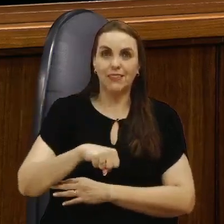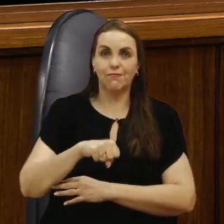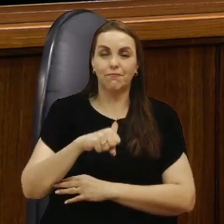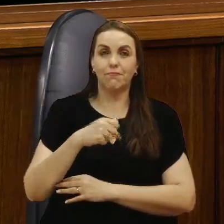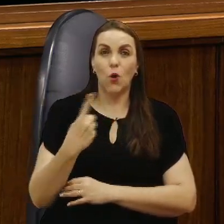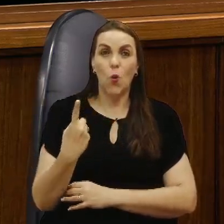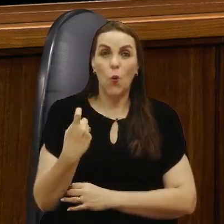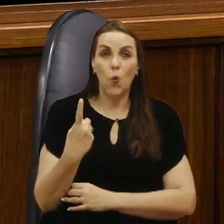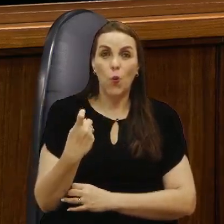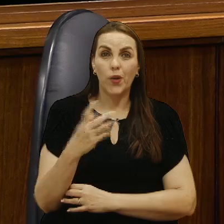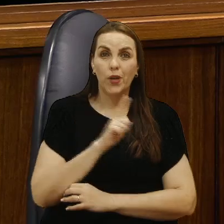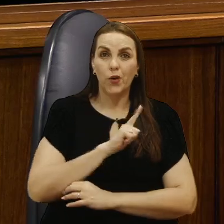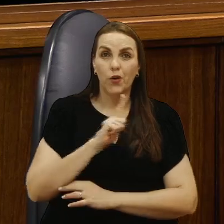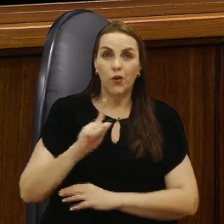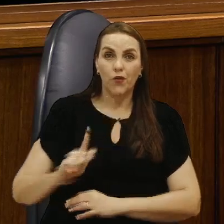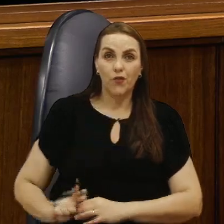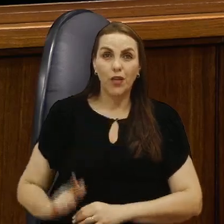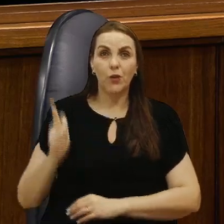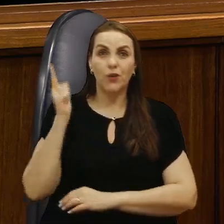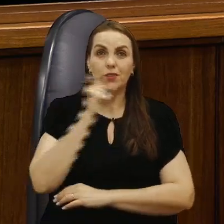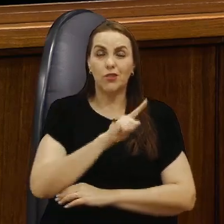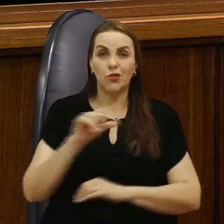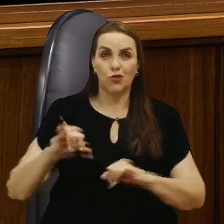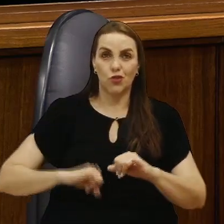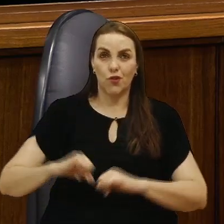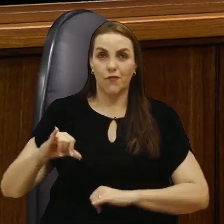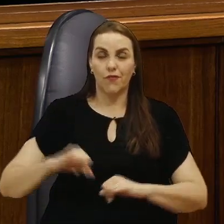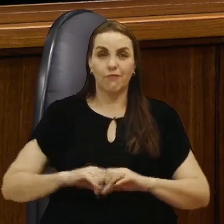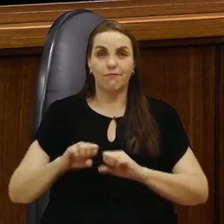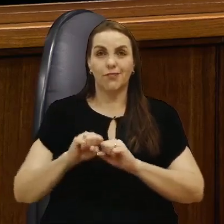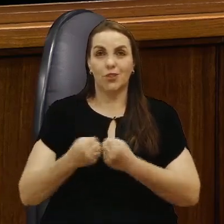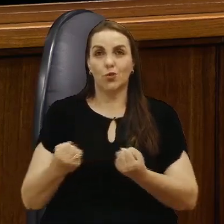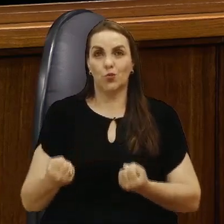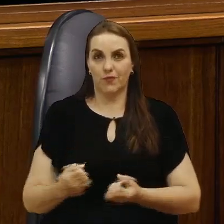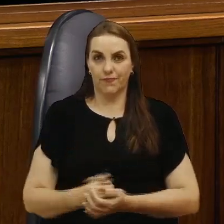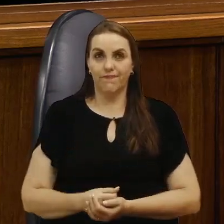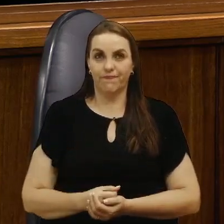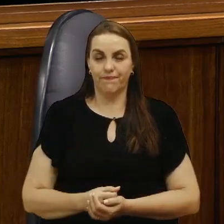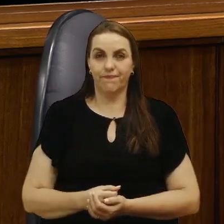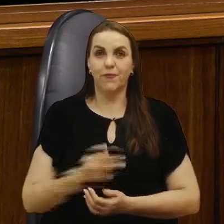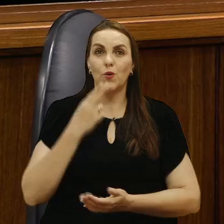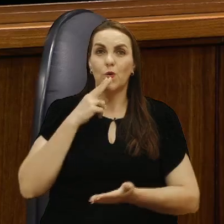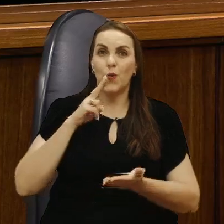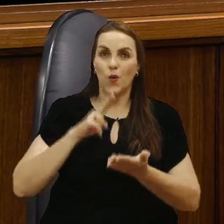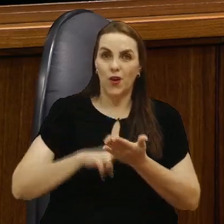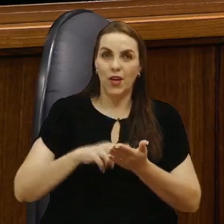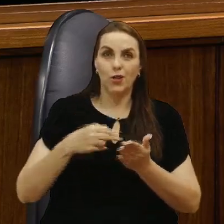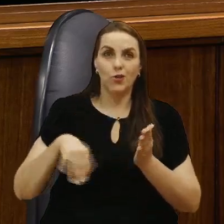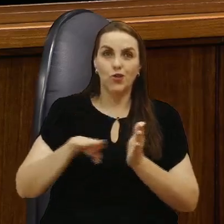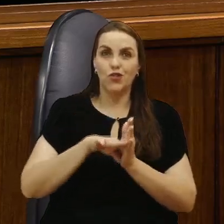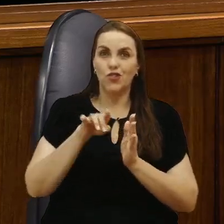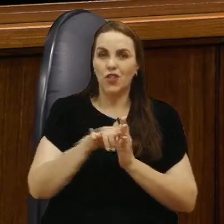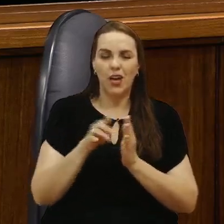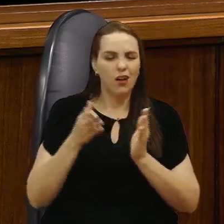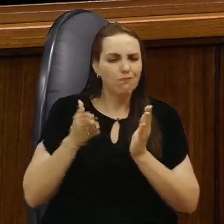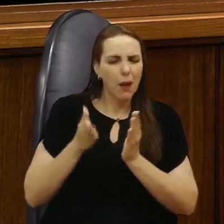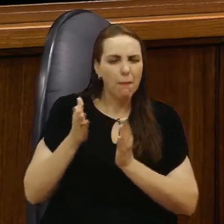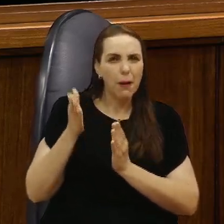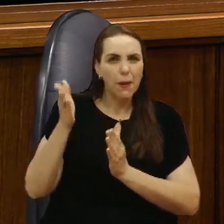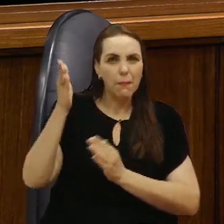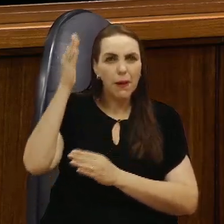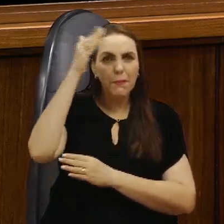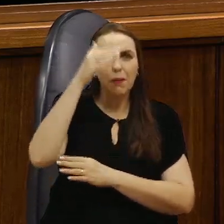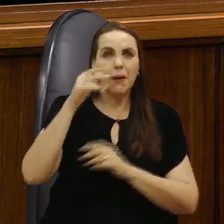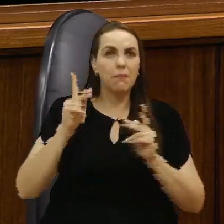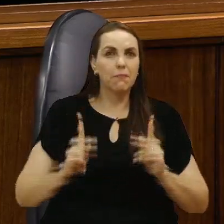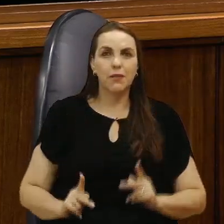único governo, conseguiram sofrer com a sua destruição. Os Correios chegam aonde ninguém chega. Eu acho que